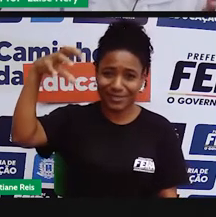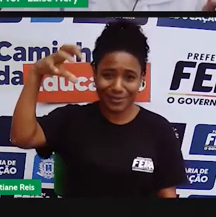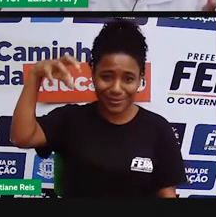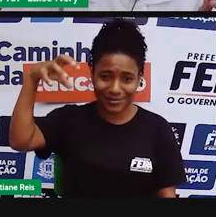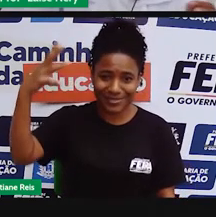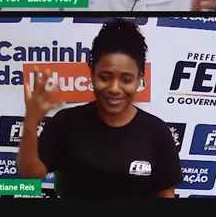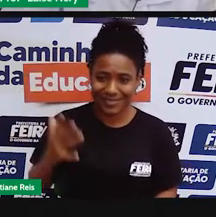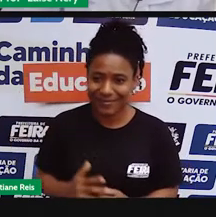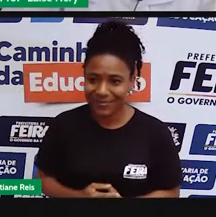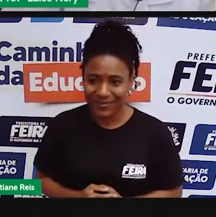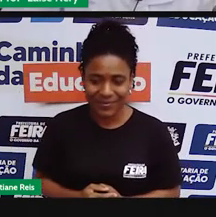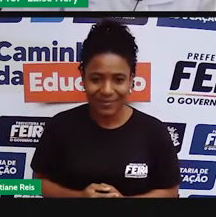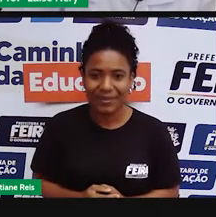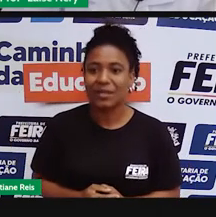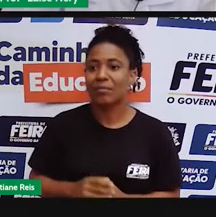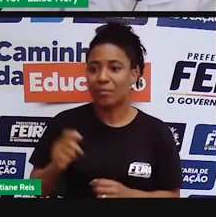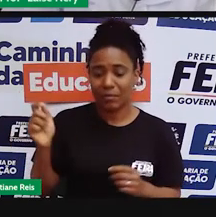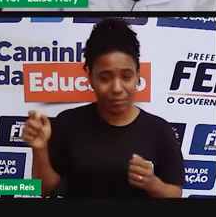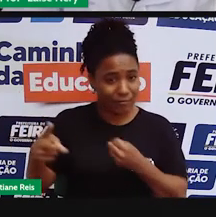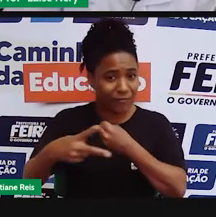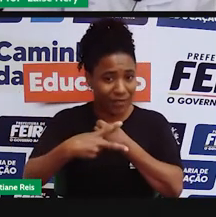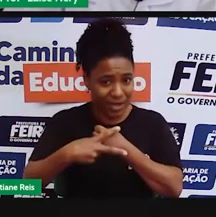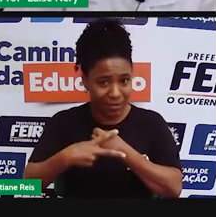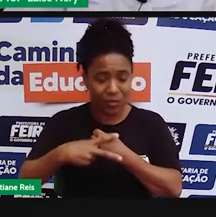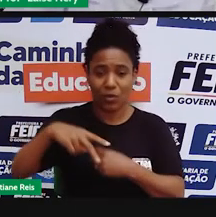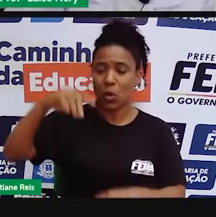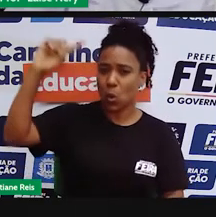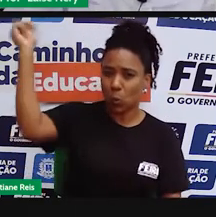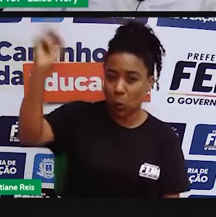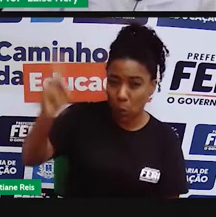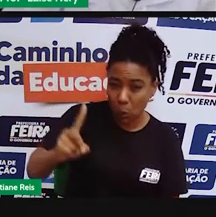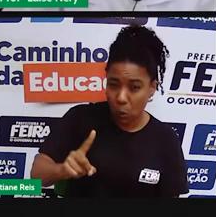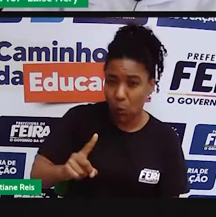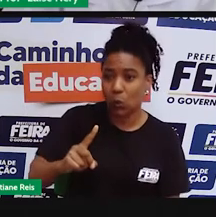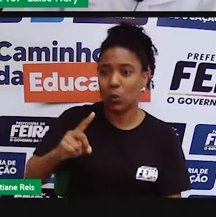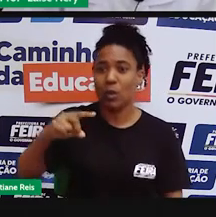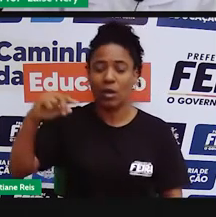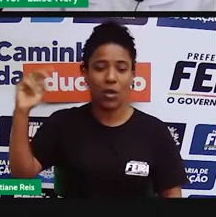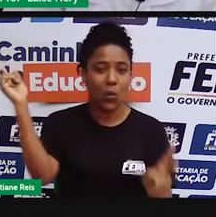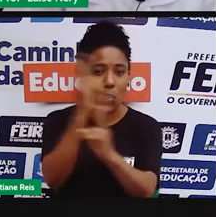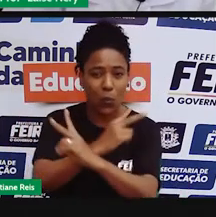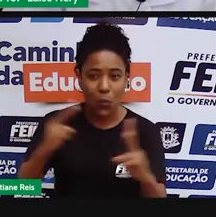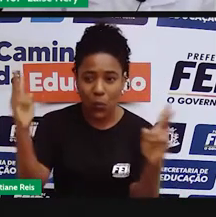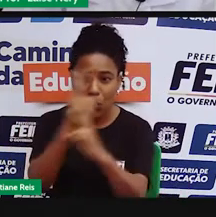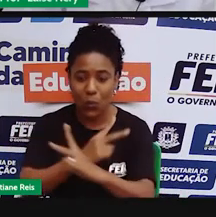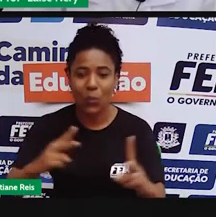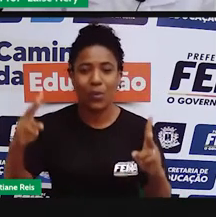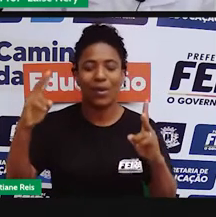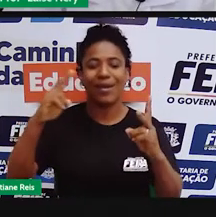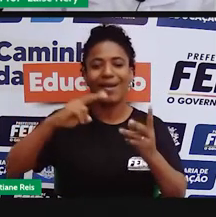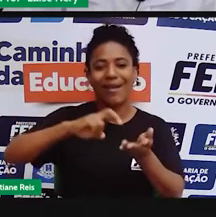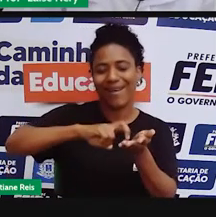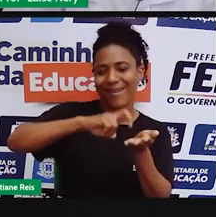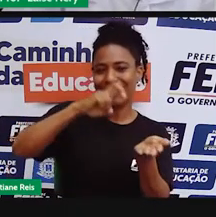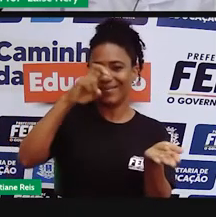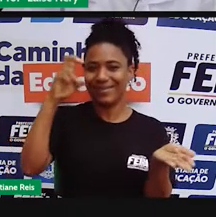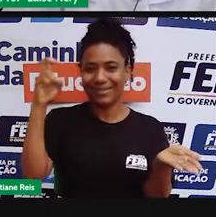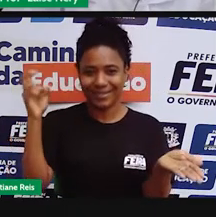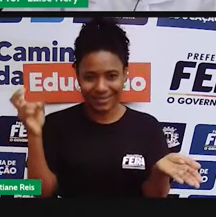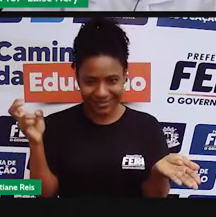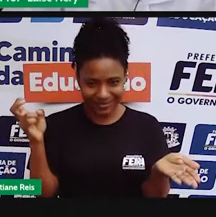Mas essas palavras também são verbos: chover, trovejar, ventar, amanhecer.